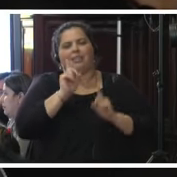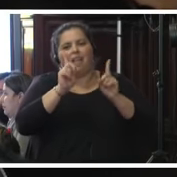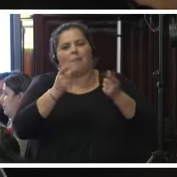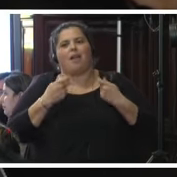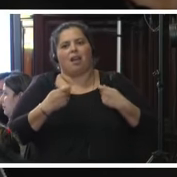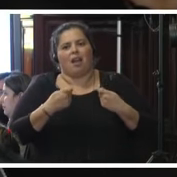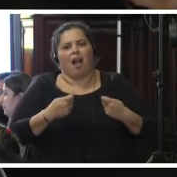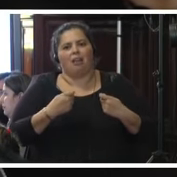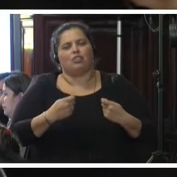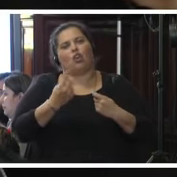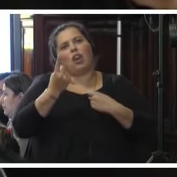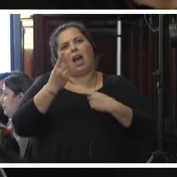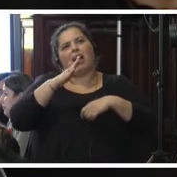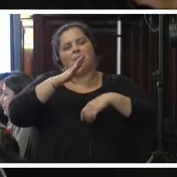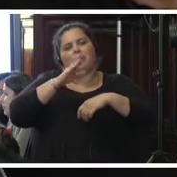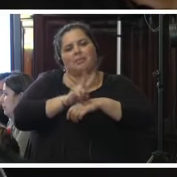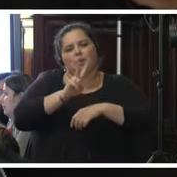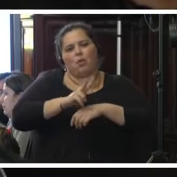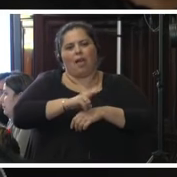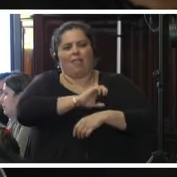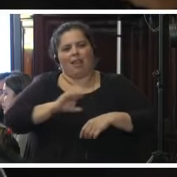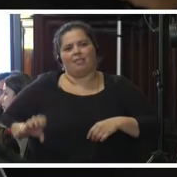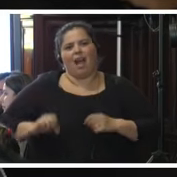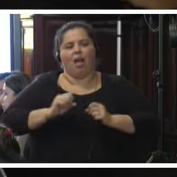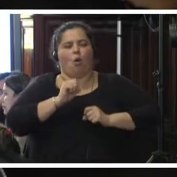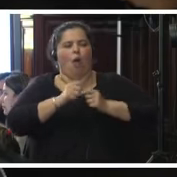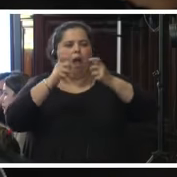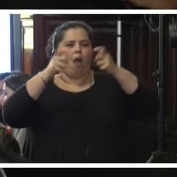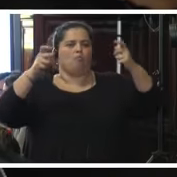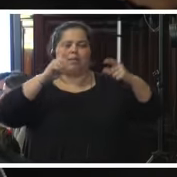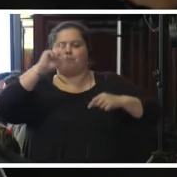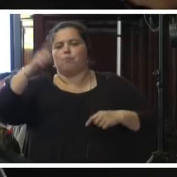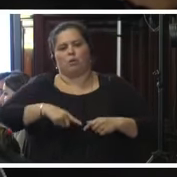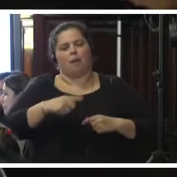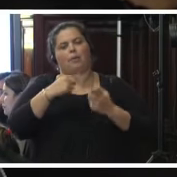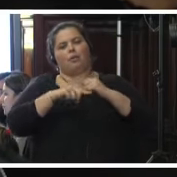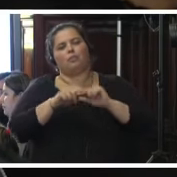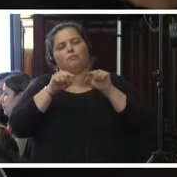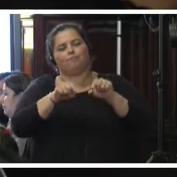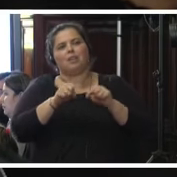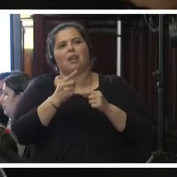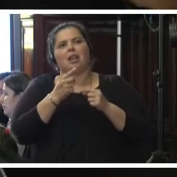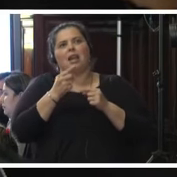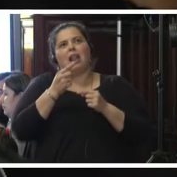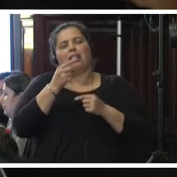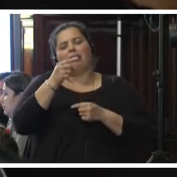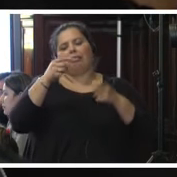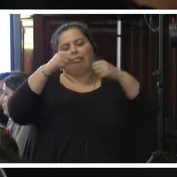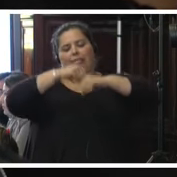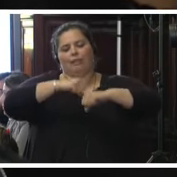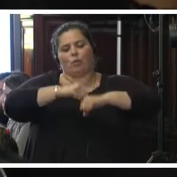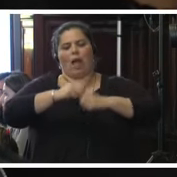de forma vertiginosa. Segundo o relatório do Tribunal de Contas, de 2012 a 2016, os gastos com